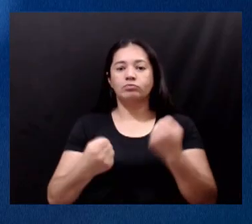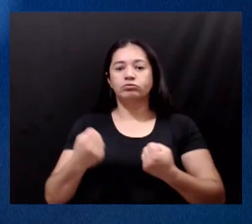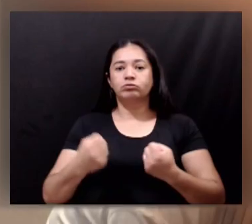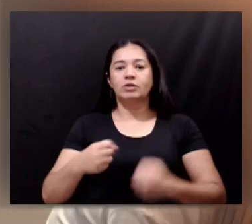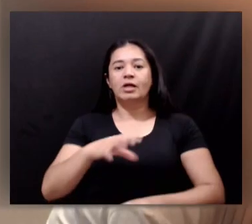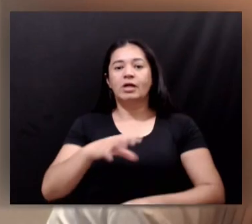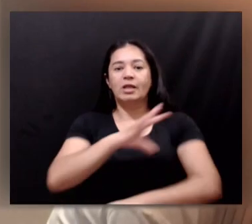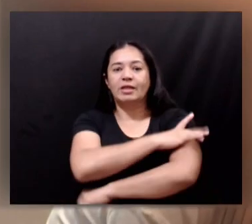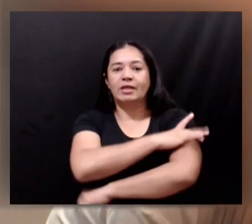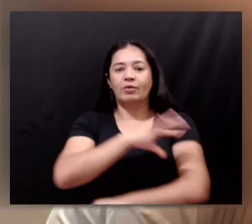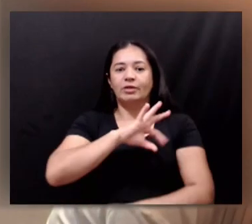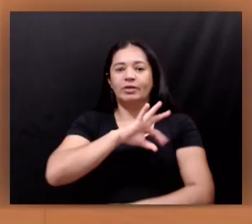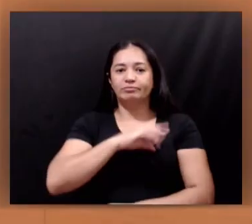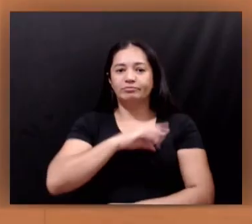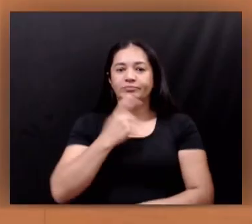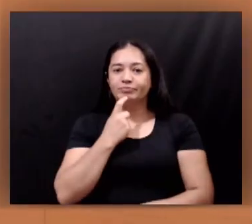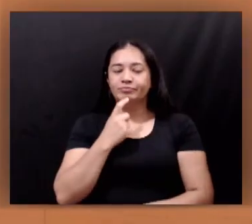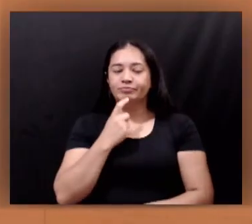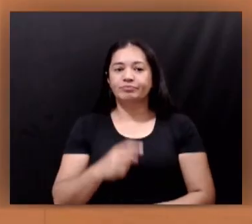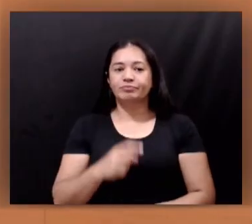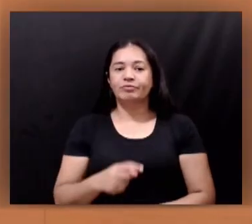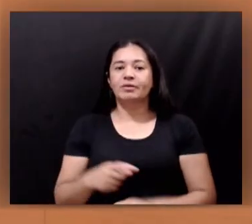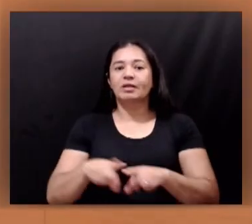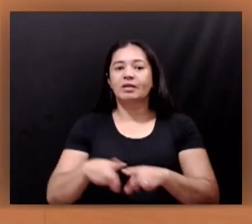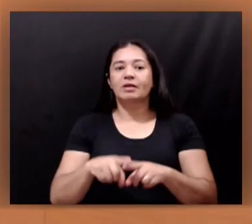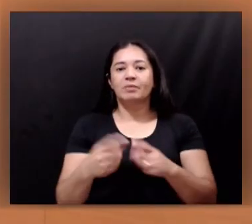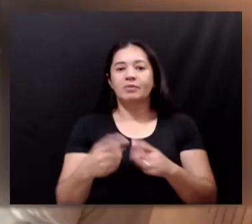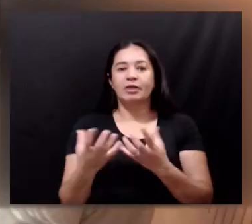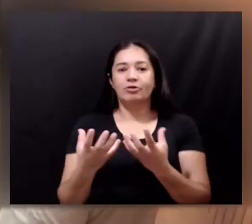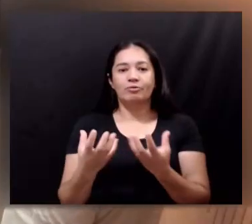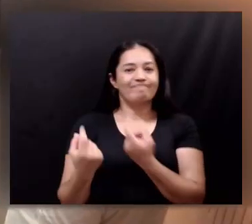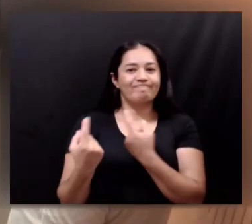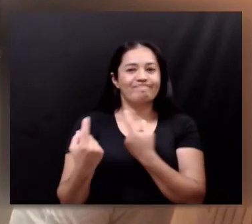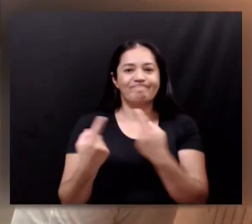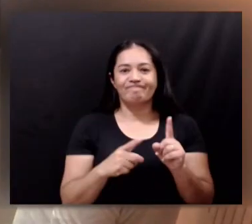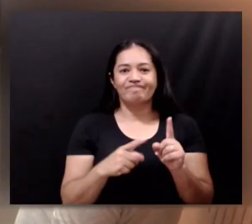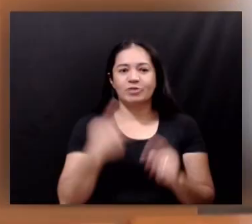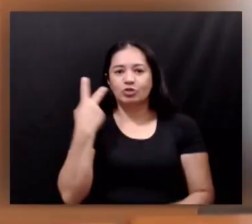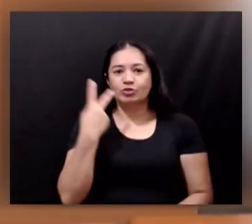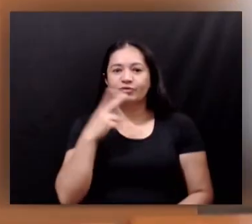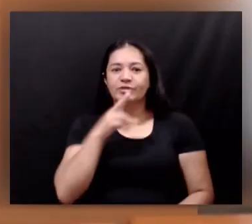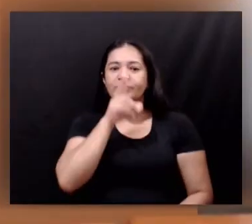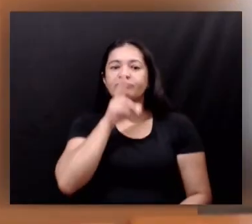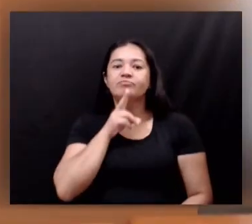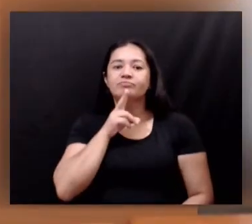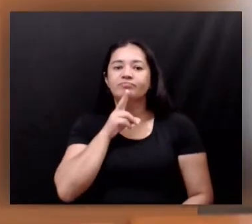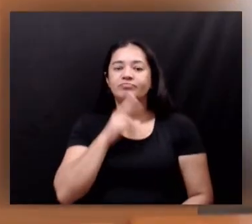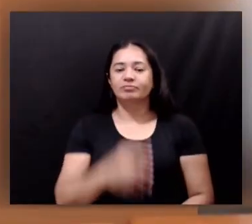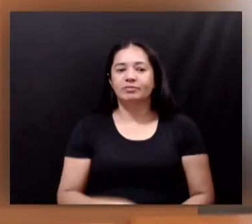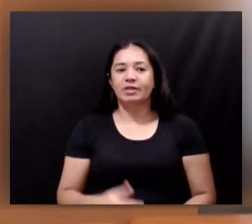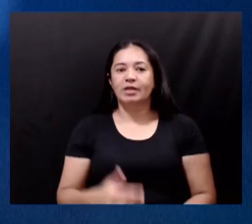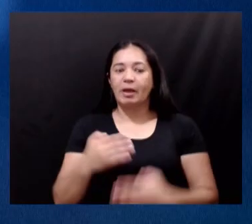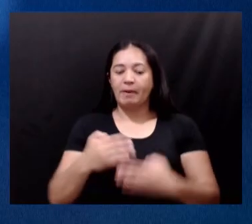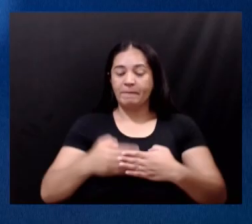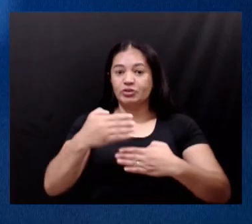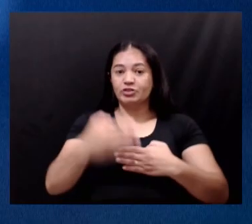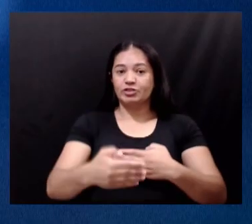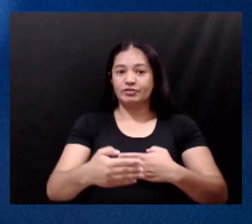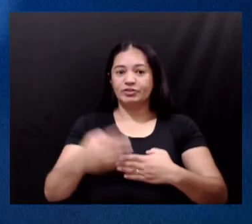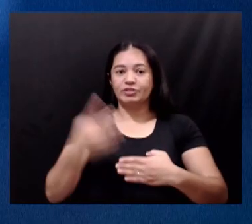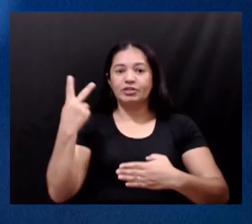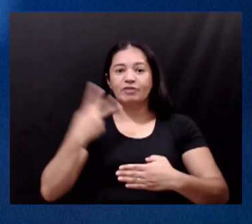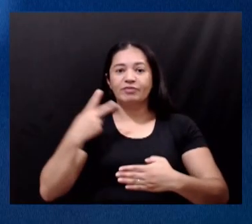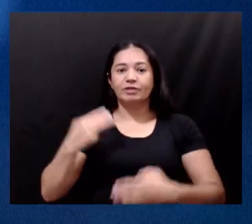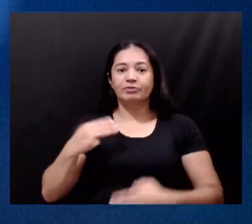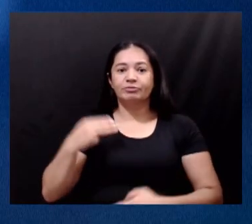Campinas. Teve parecer contrário do vereador Nelson Osseri e pedido de vistas pela vereadora Mariana Conte. O